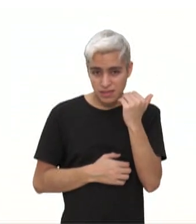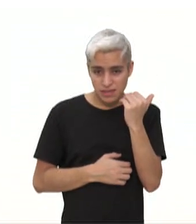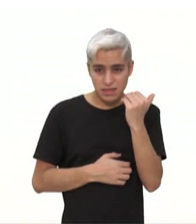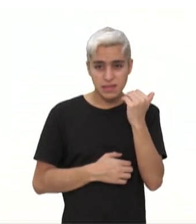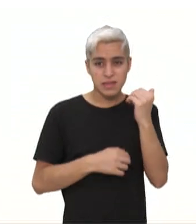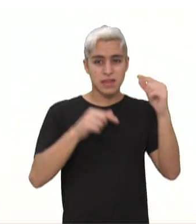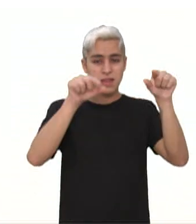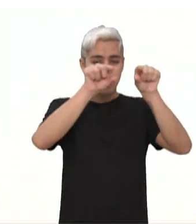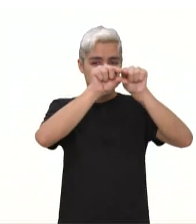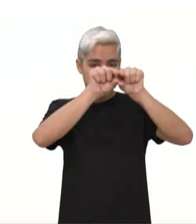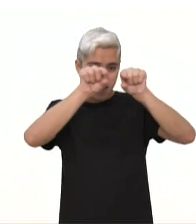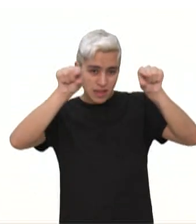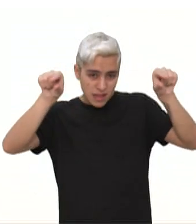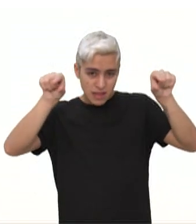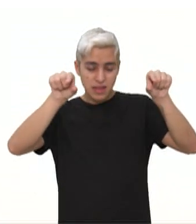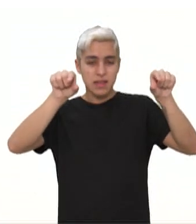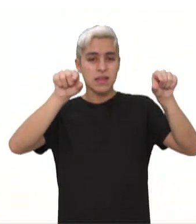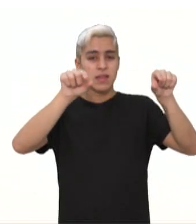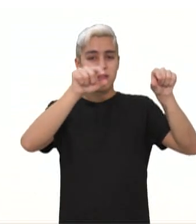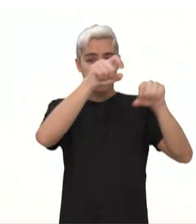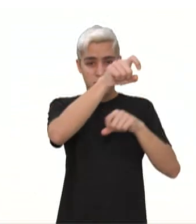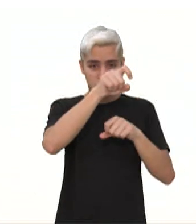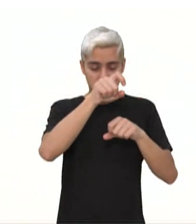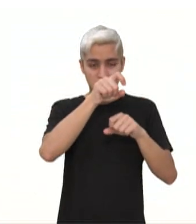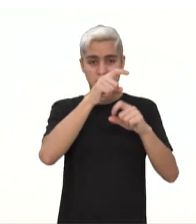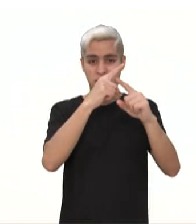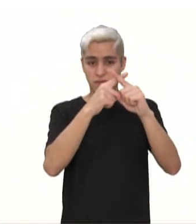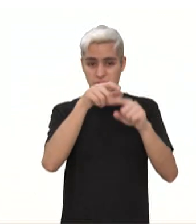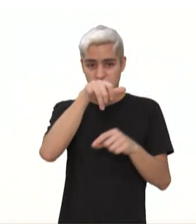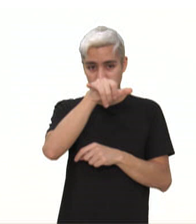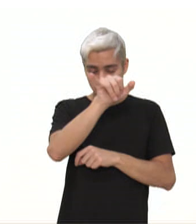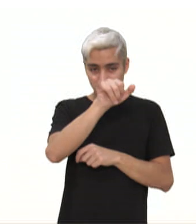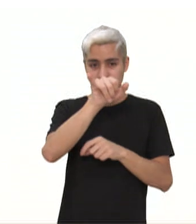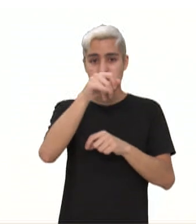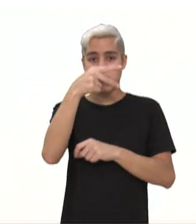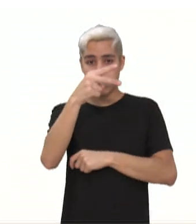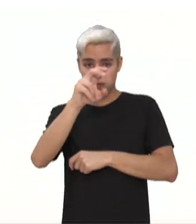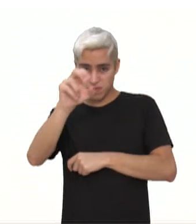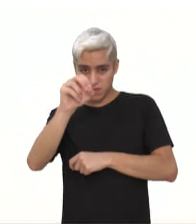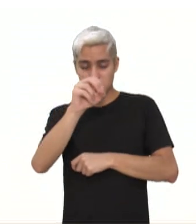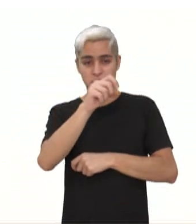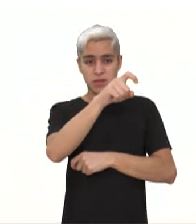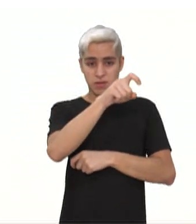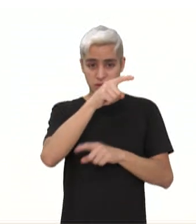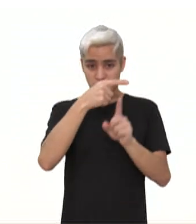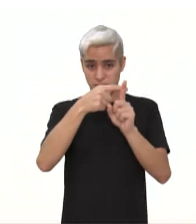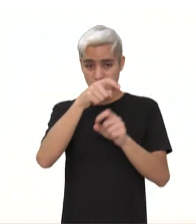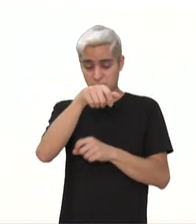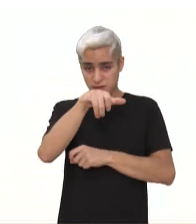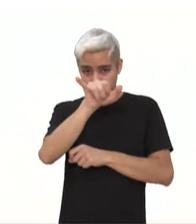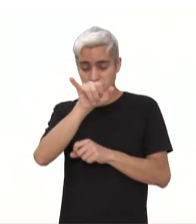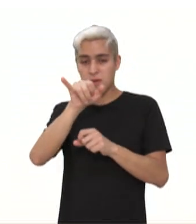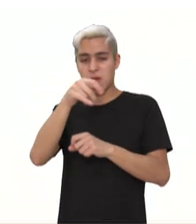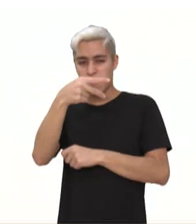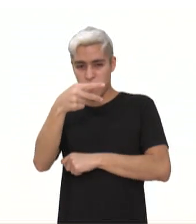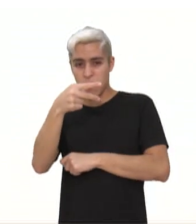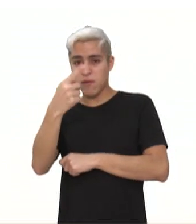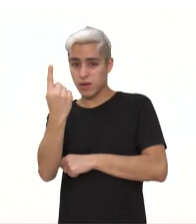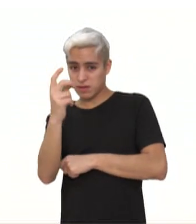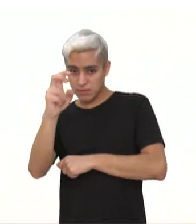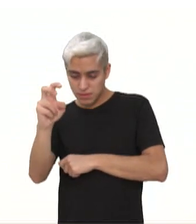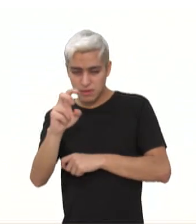de um sistema são x vezes y igual a 50 e x mais y igual a 15,